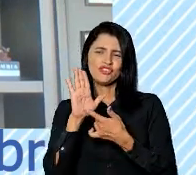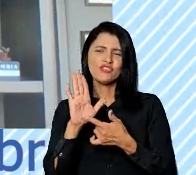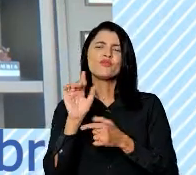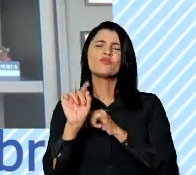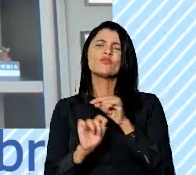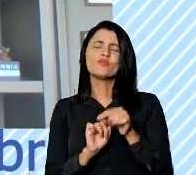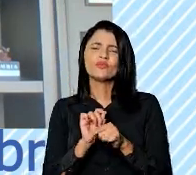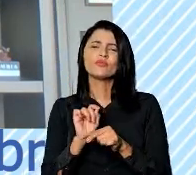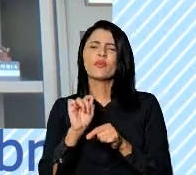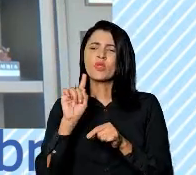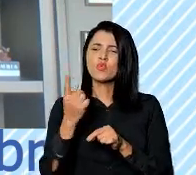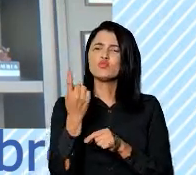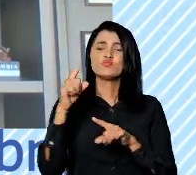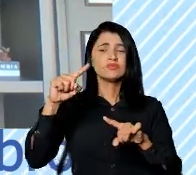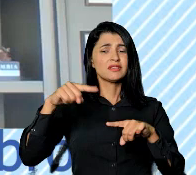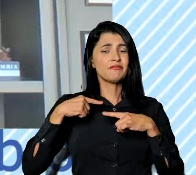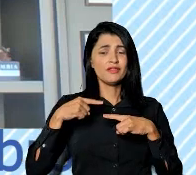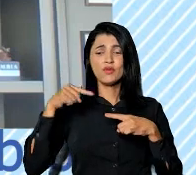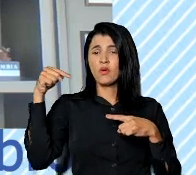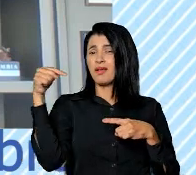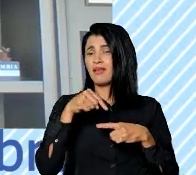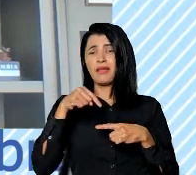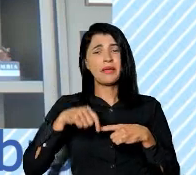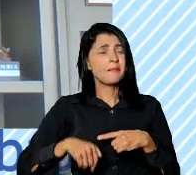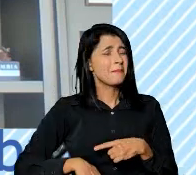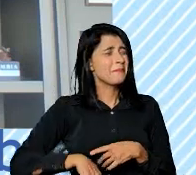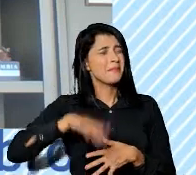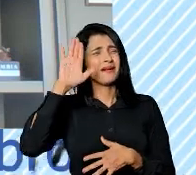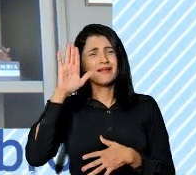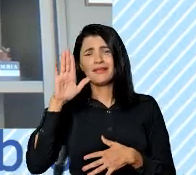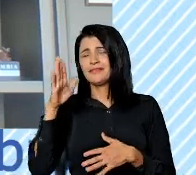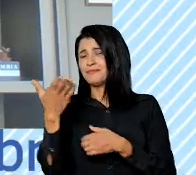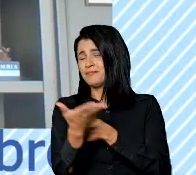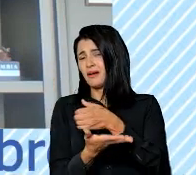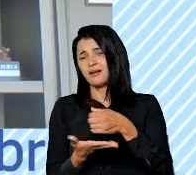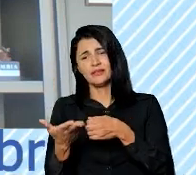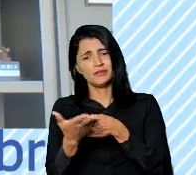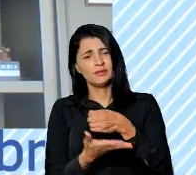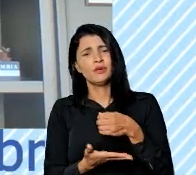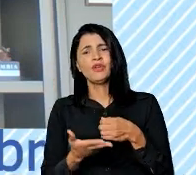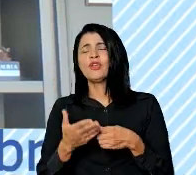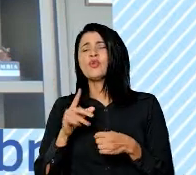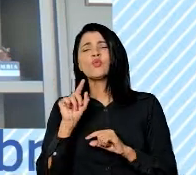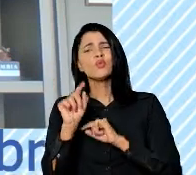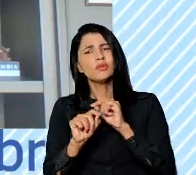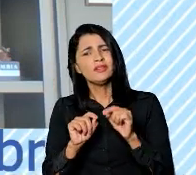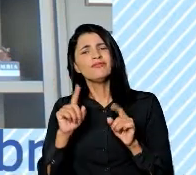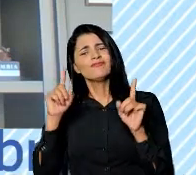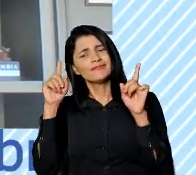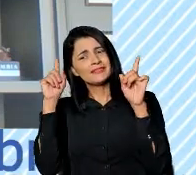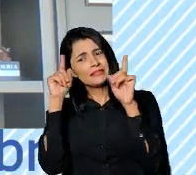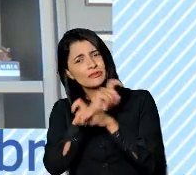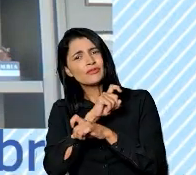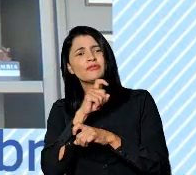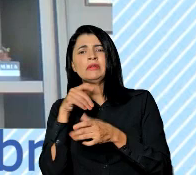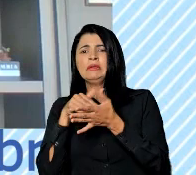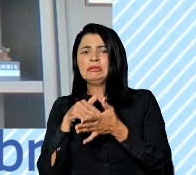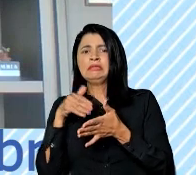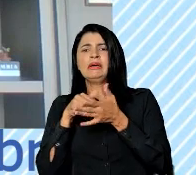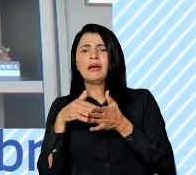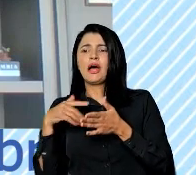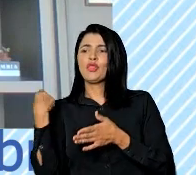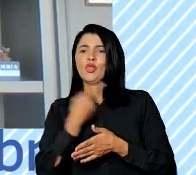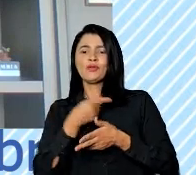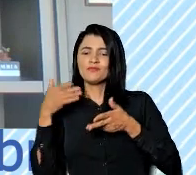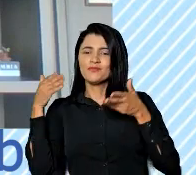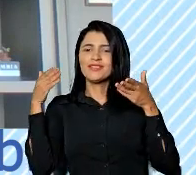dos desafios que, para mim, é os desafios mais básicos e o que dificulta, de fato, essa participação, que é, primeiro,